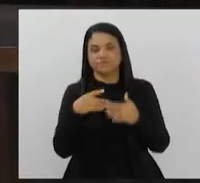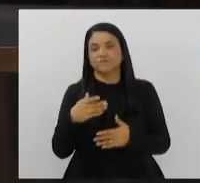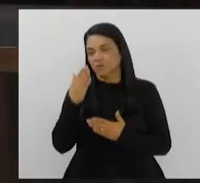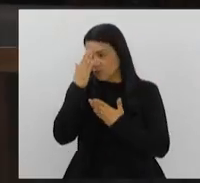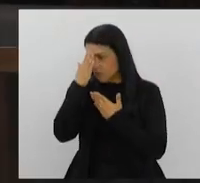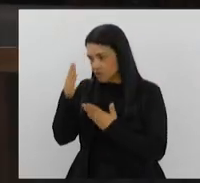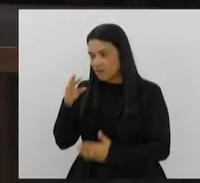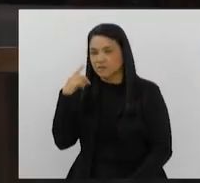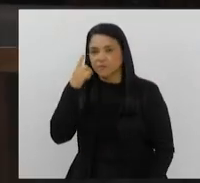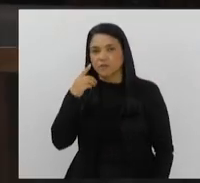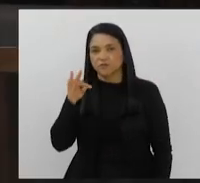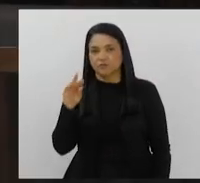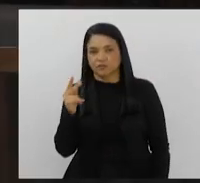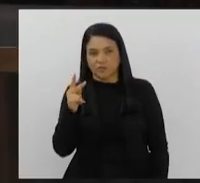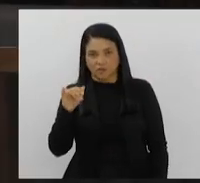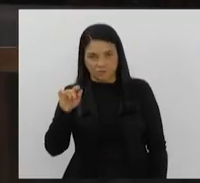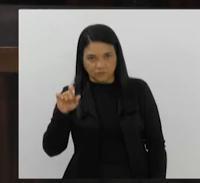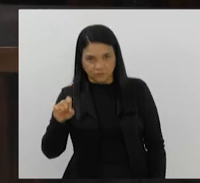obrigado, Tiago Galhaço.